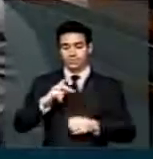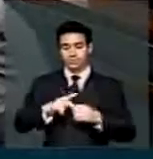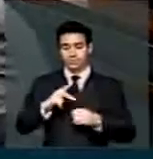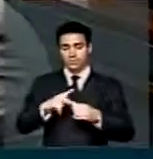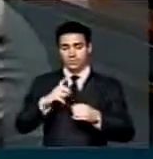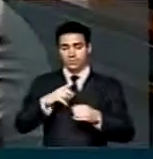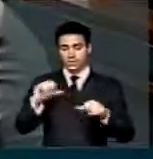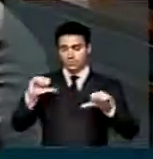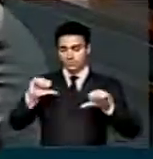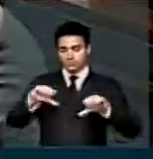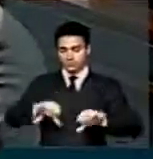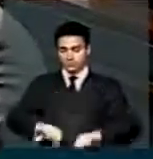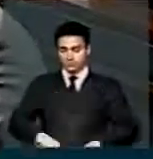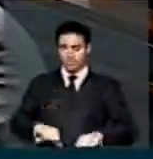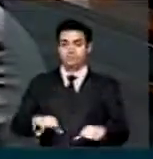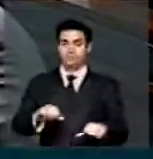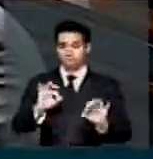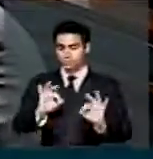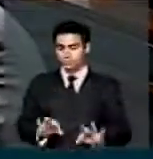sem sombra de dúvida.